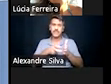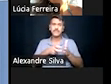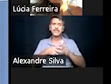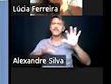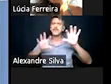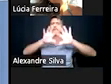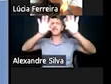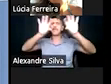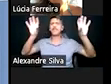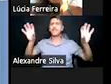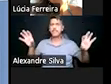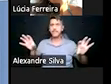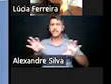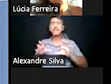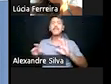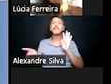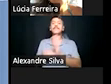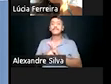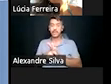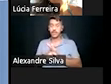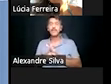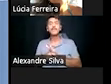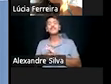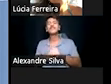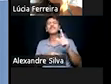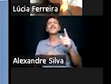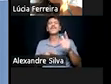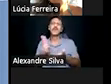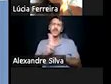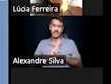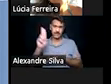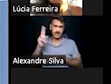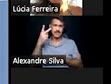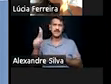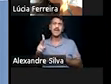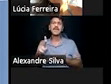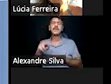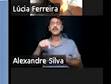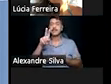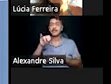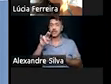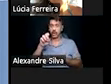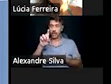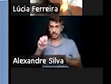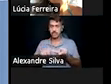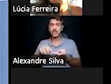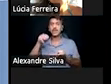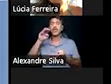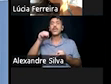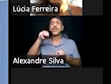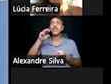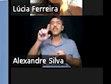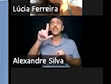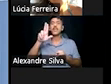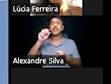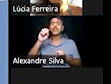paredes da universidade. Então, aqui são fósseis de quinoides, fósseis de moluscos, porque esse material era quase sempre